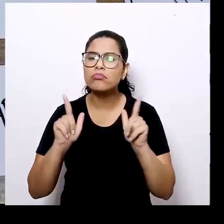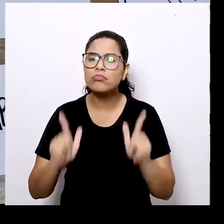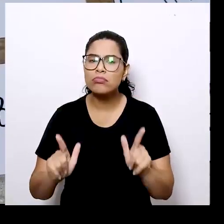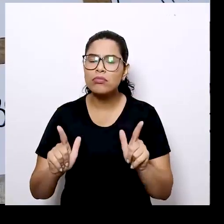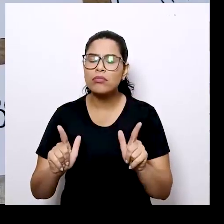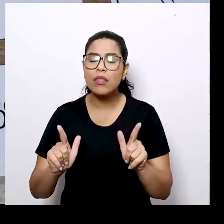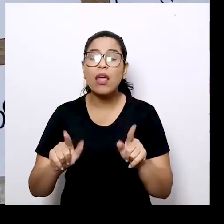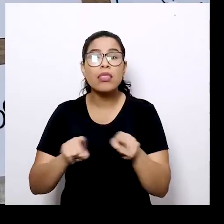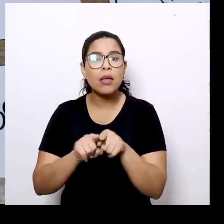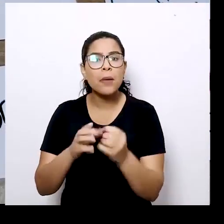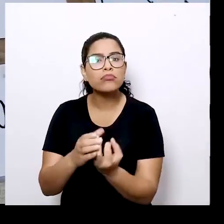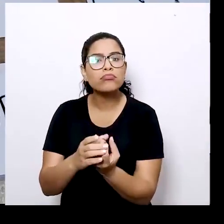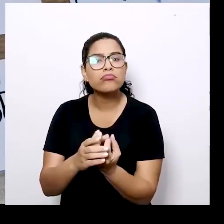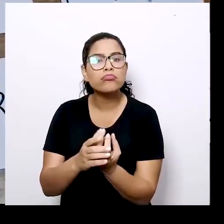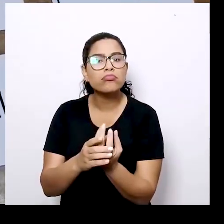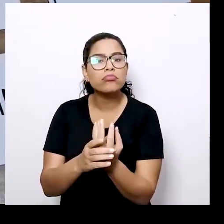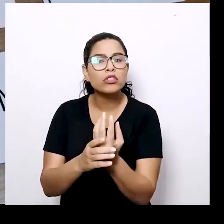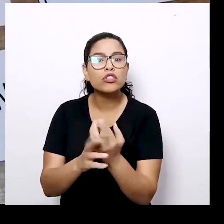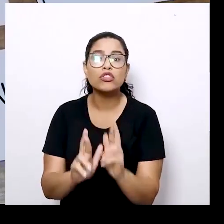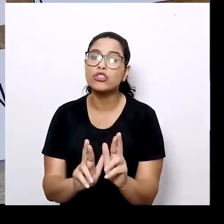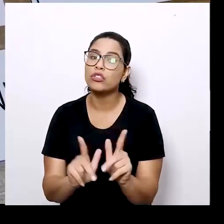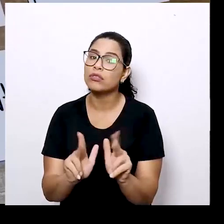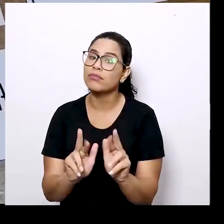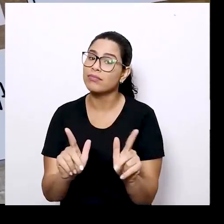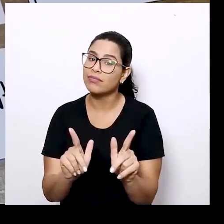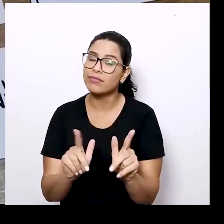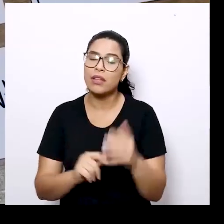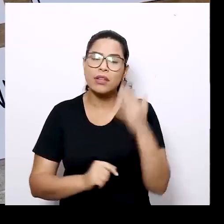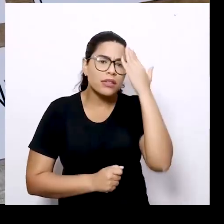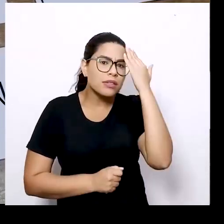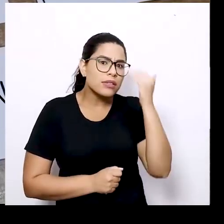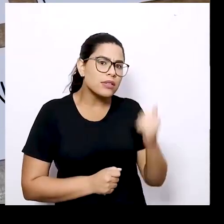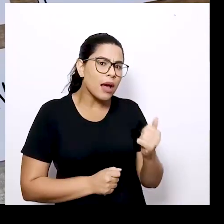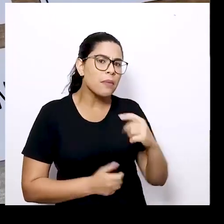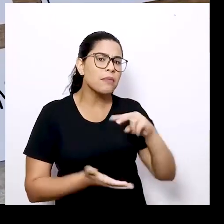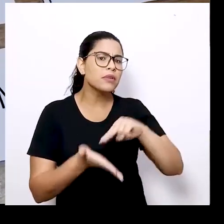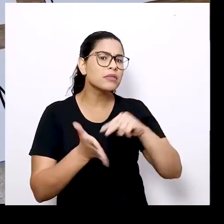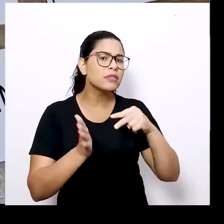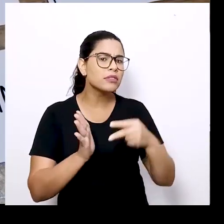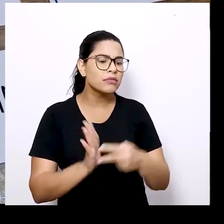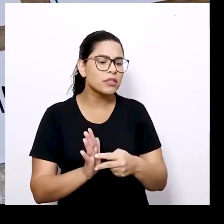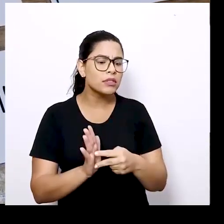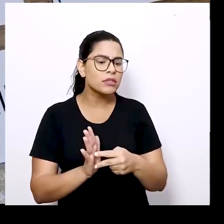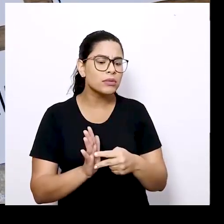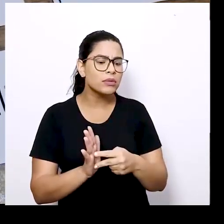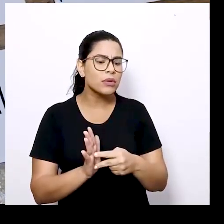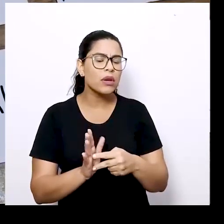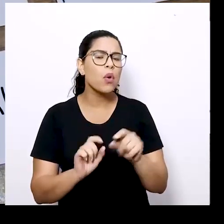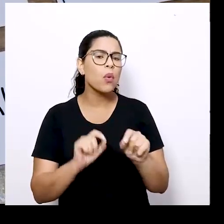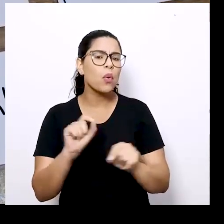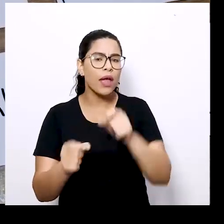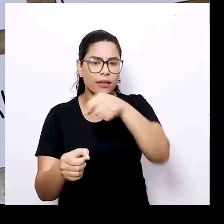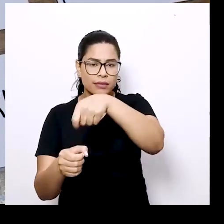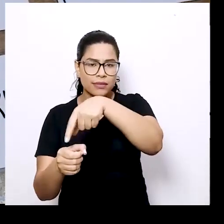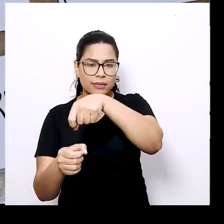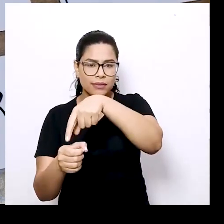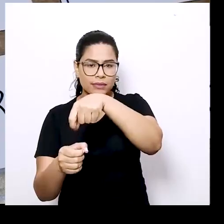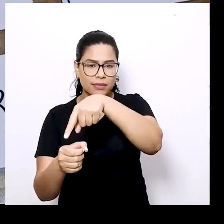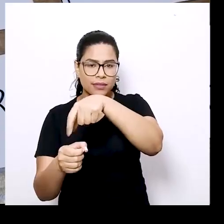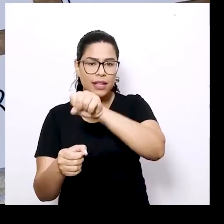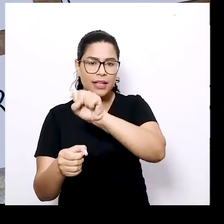diferentes, elas germinam de forma diferente. Vocês sabem a diferença entre caroço